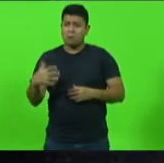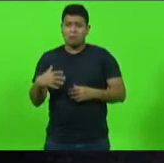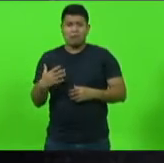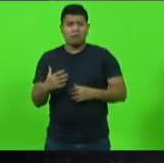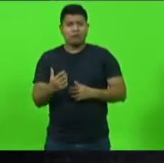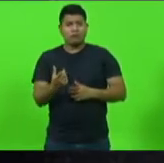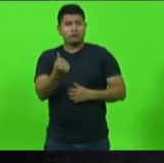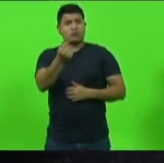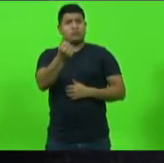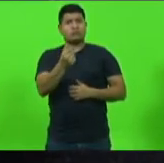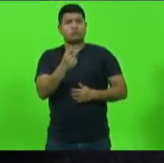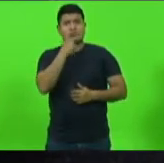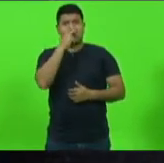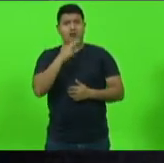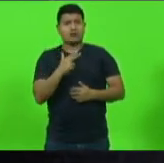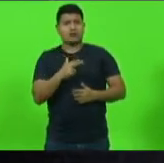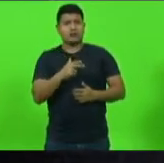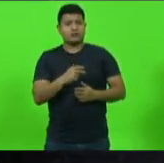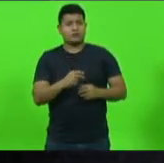Parece que esse dinheiro não tem fim.